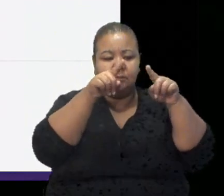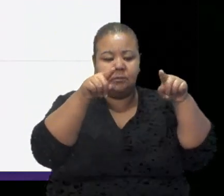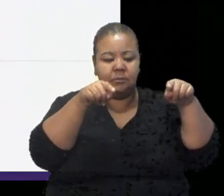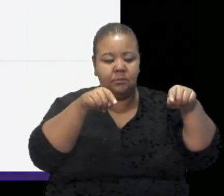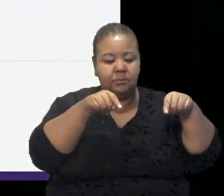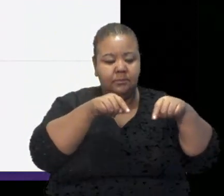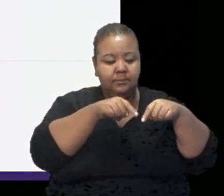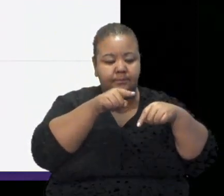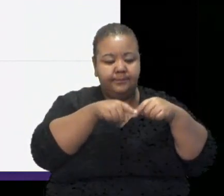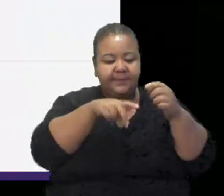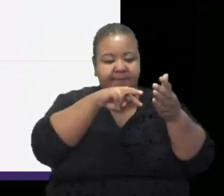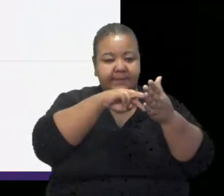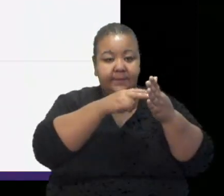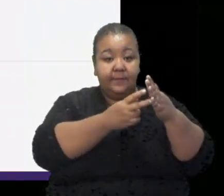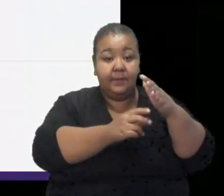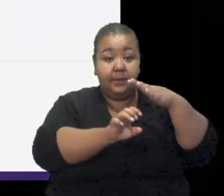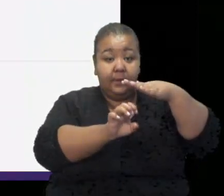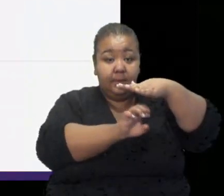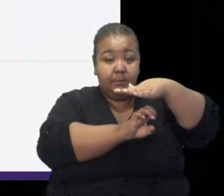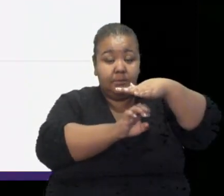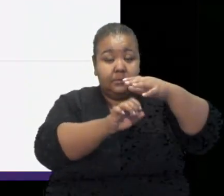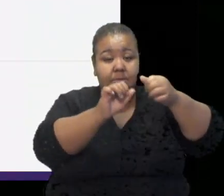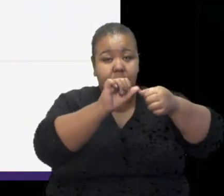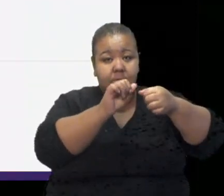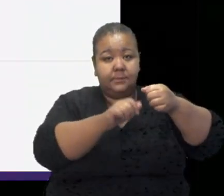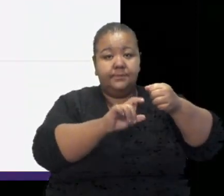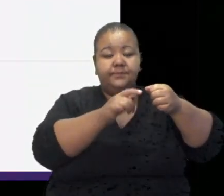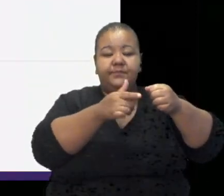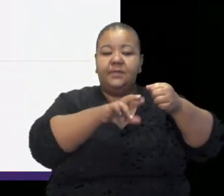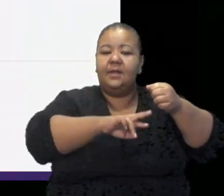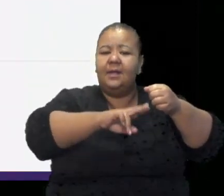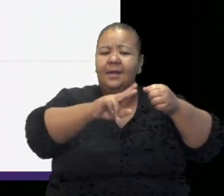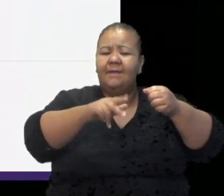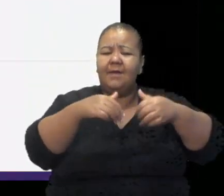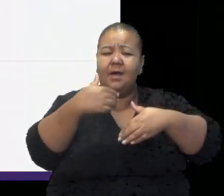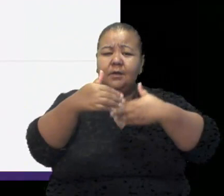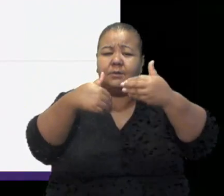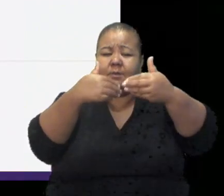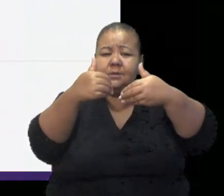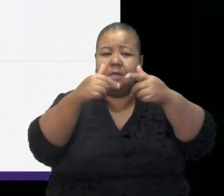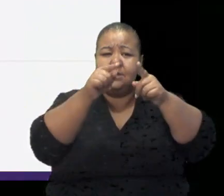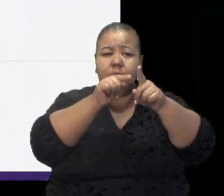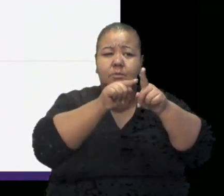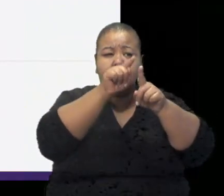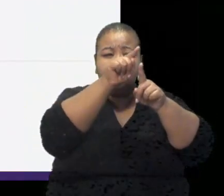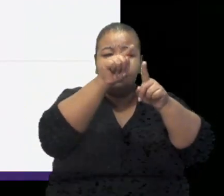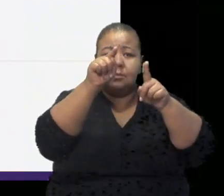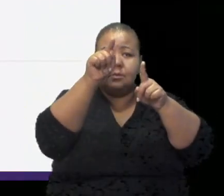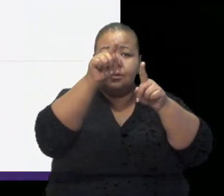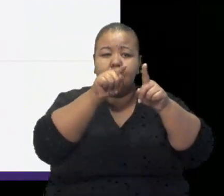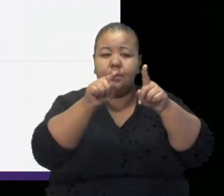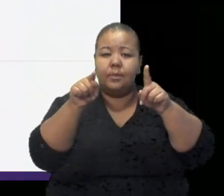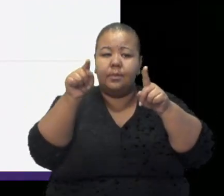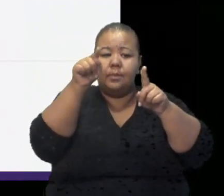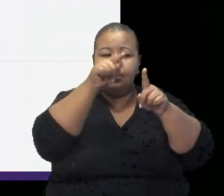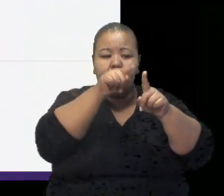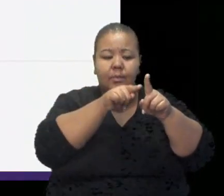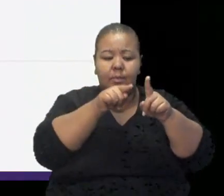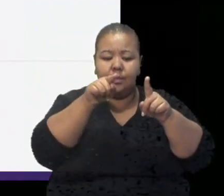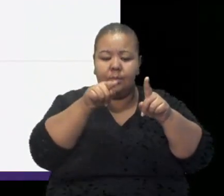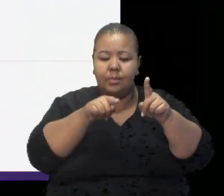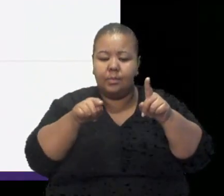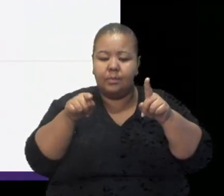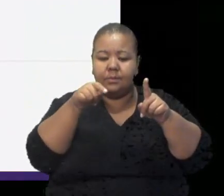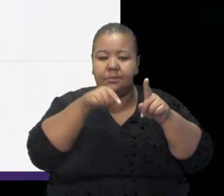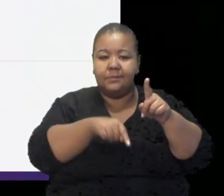empresa realmente faz. Aí eu vou tendo vários processos que vão sendo disponibilizados dentro desse